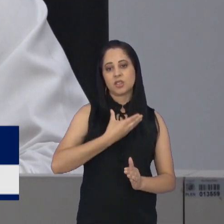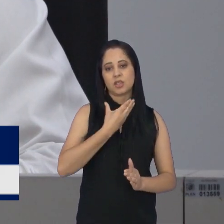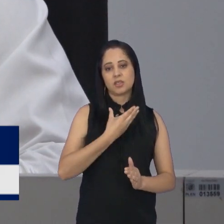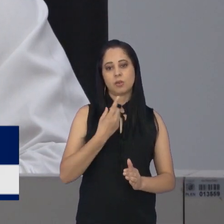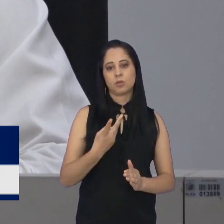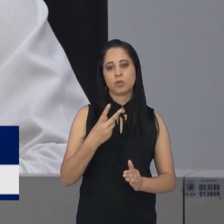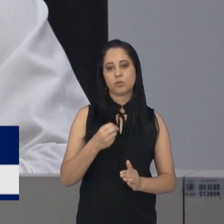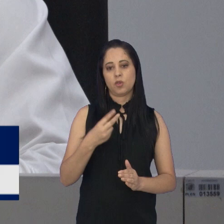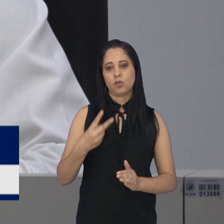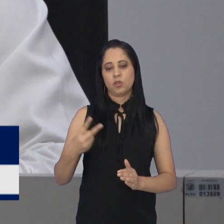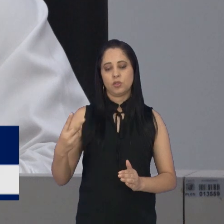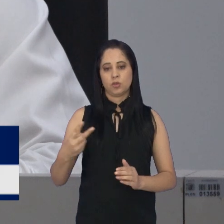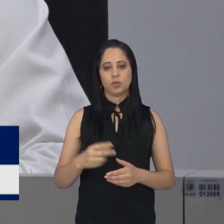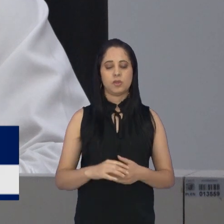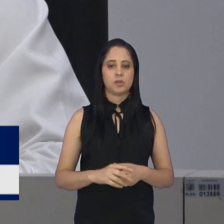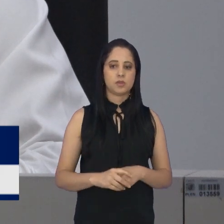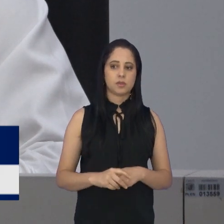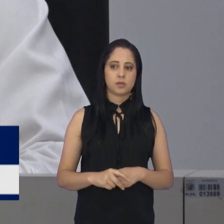16/12/2022.